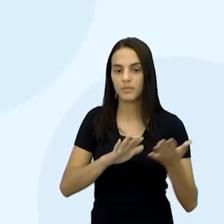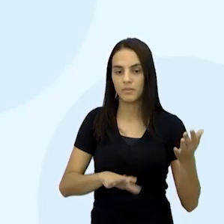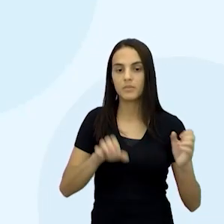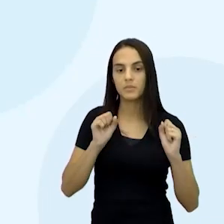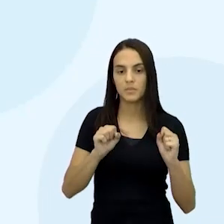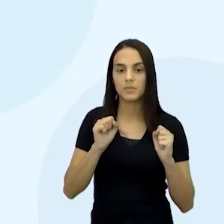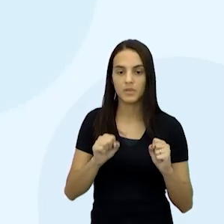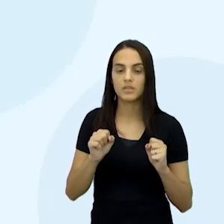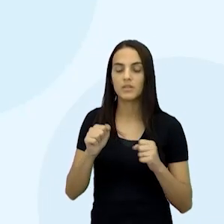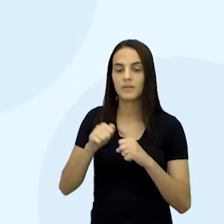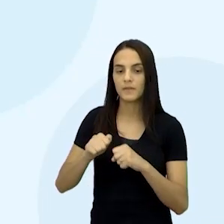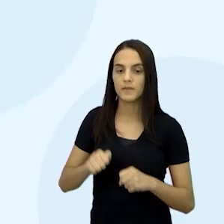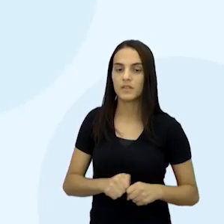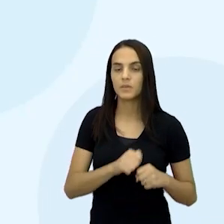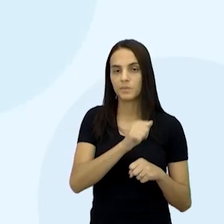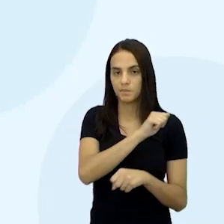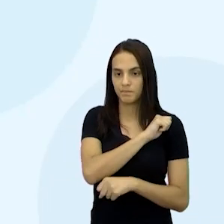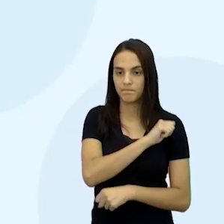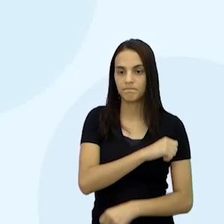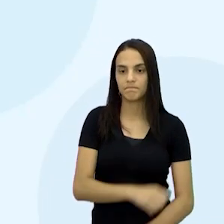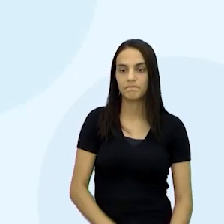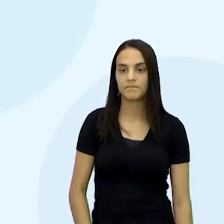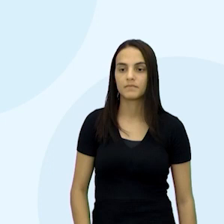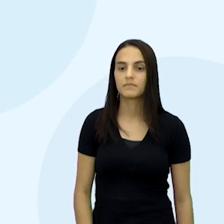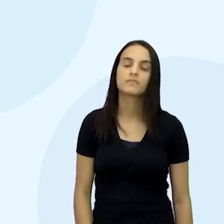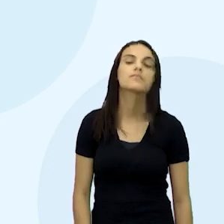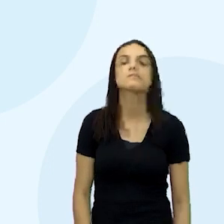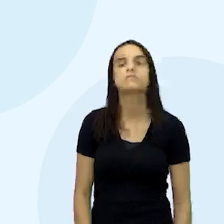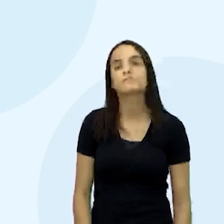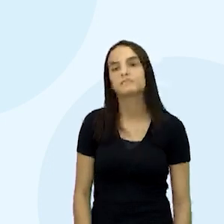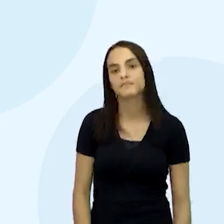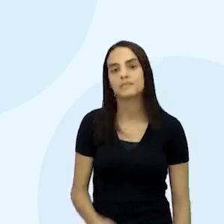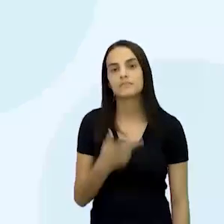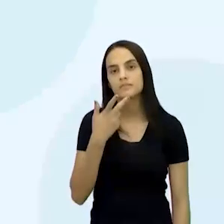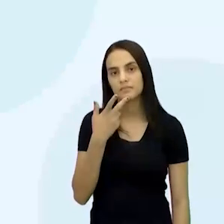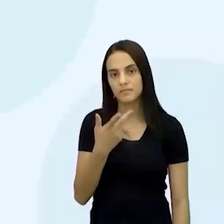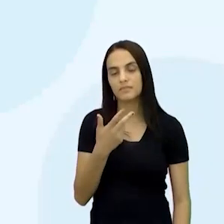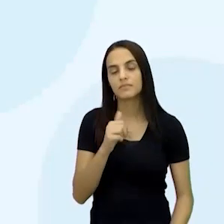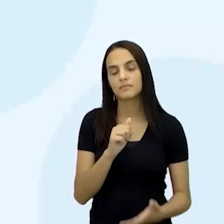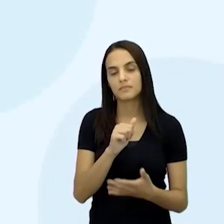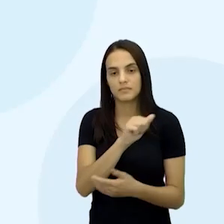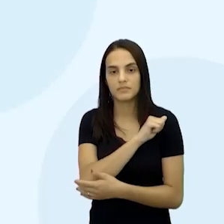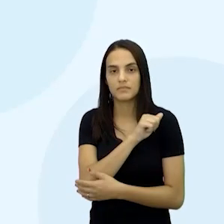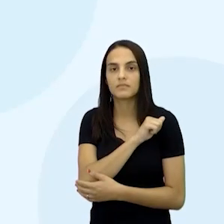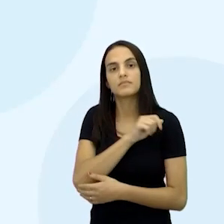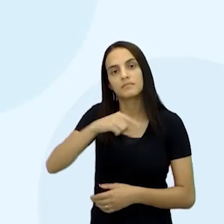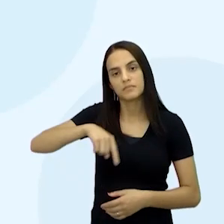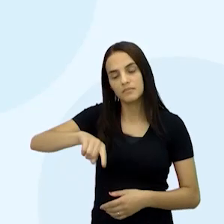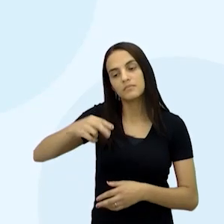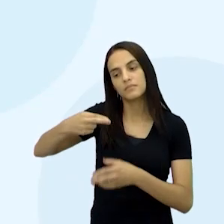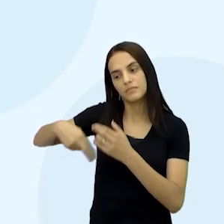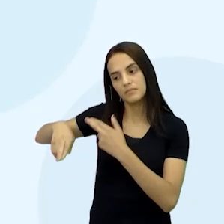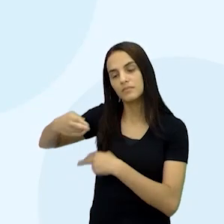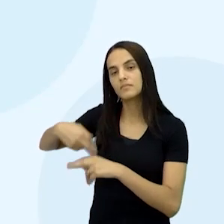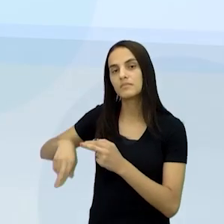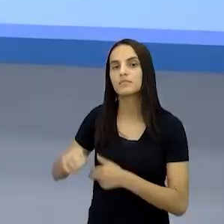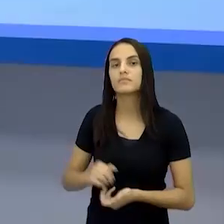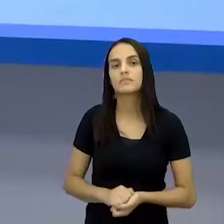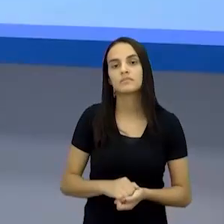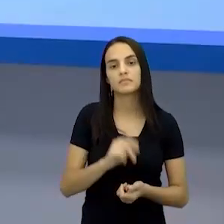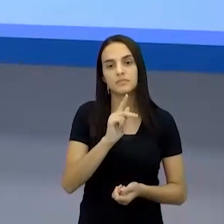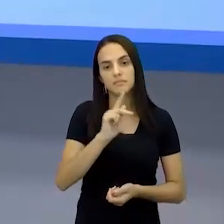poderá ser realizada pelos estudantes, né? E no caso, quando fala aí dos colegas, né, a gente está aí relacionando, né,